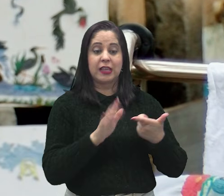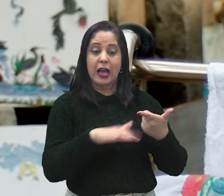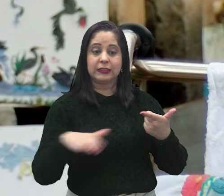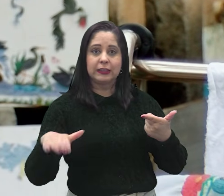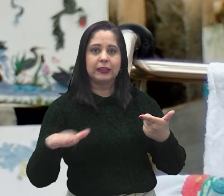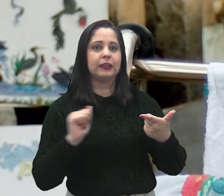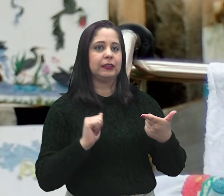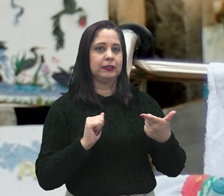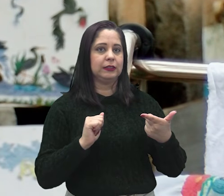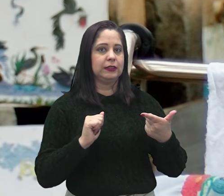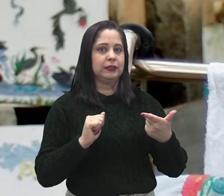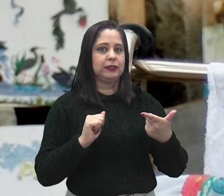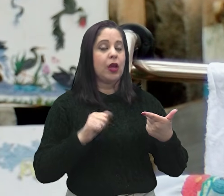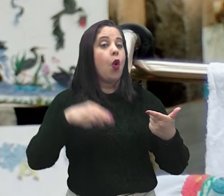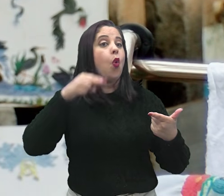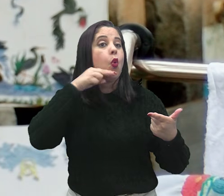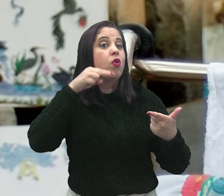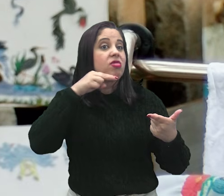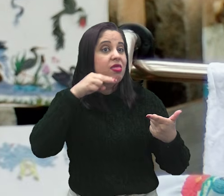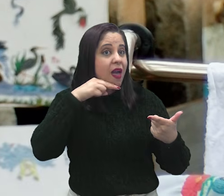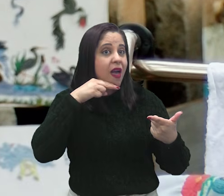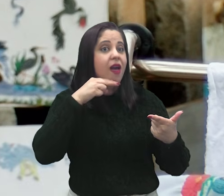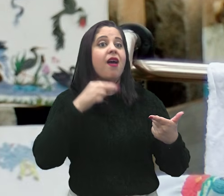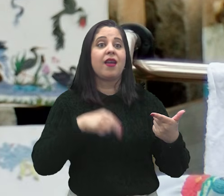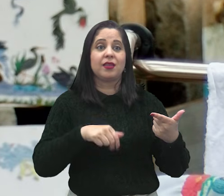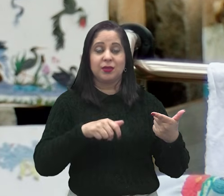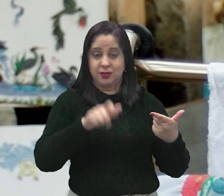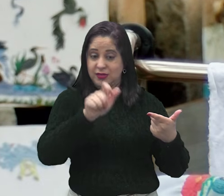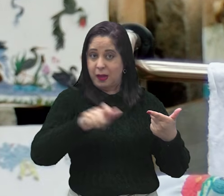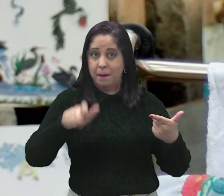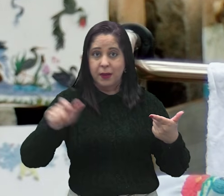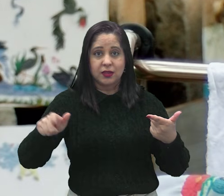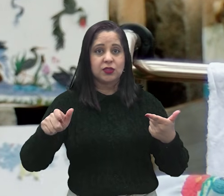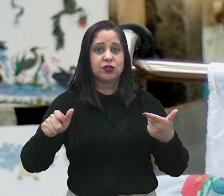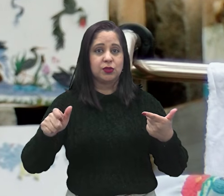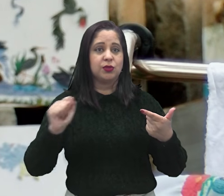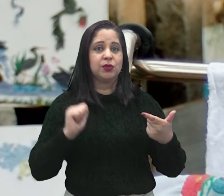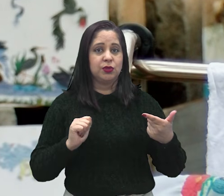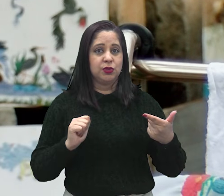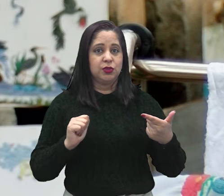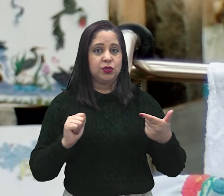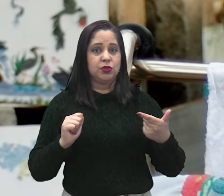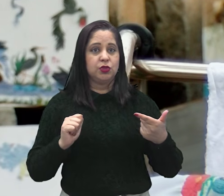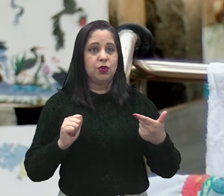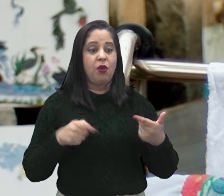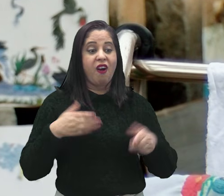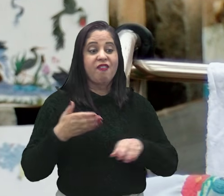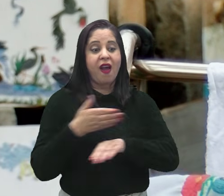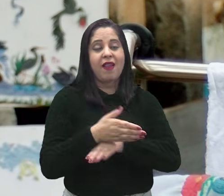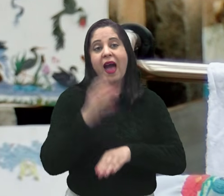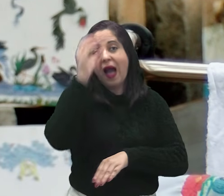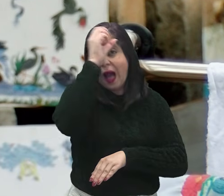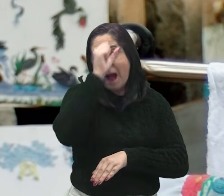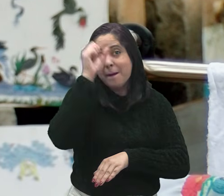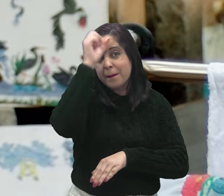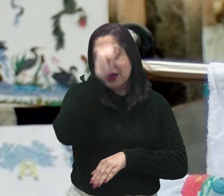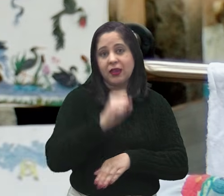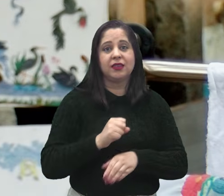das pessoas que participam, que vão lá aprender compostagem, colher